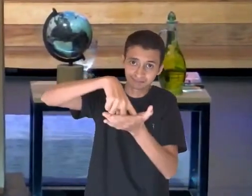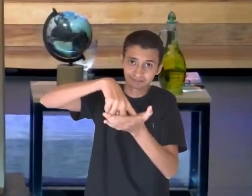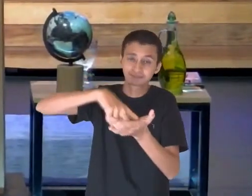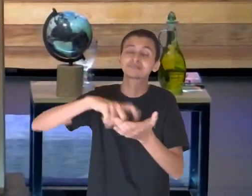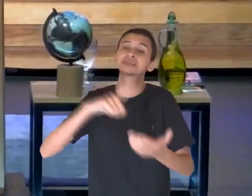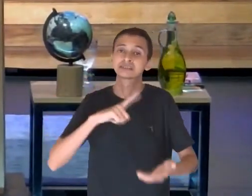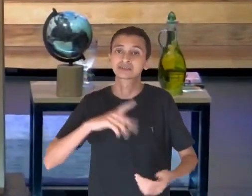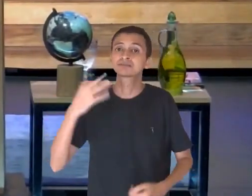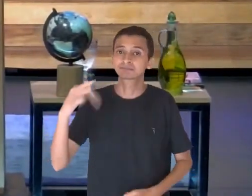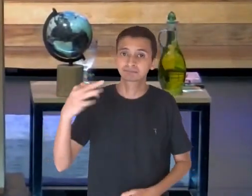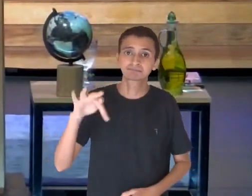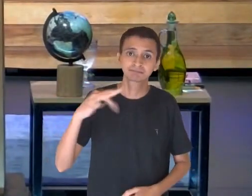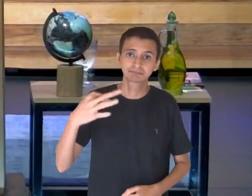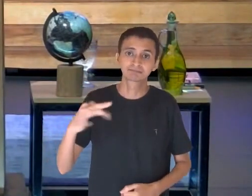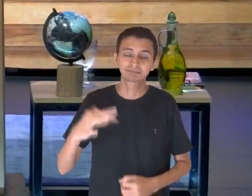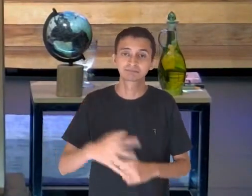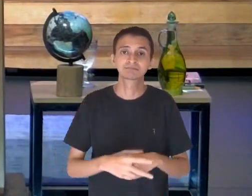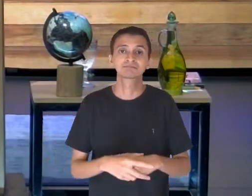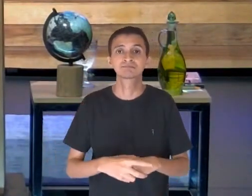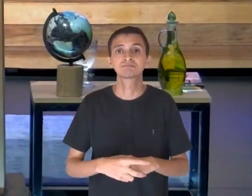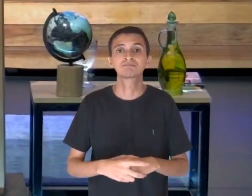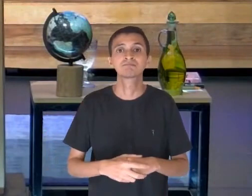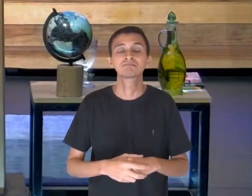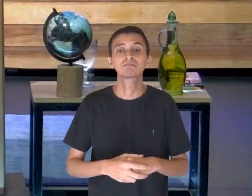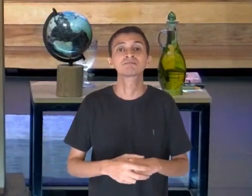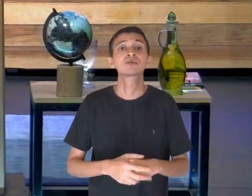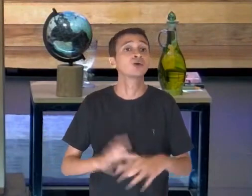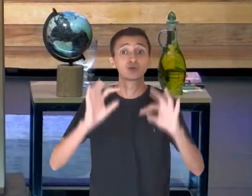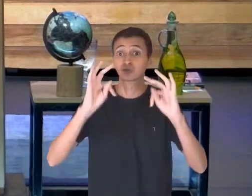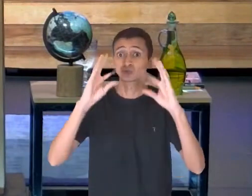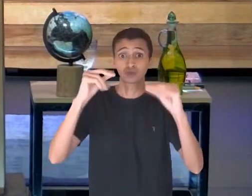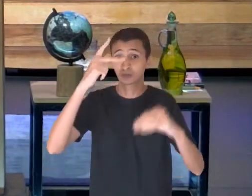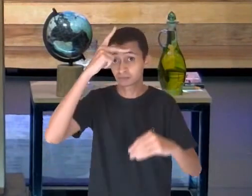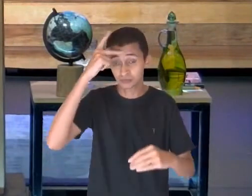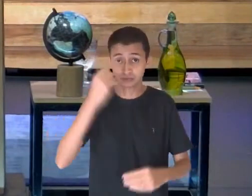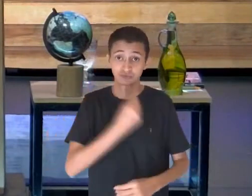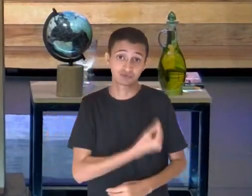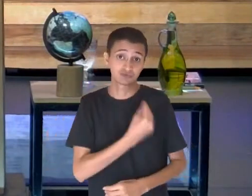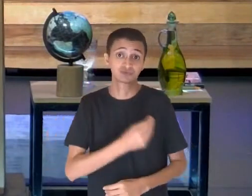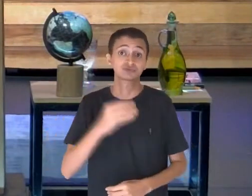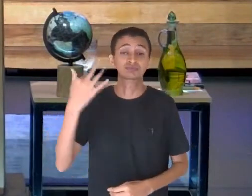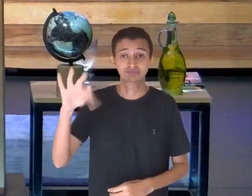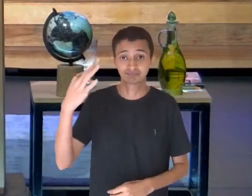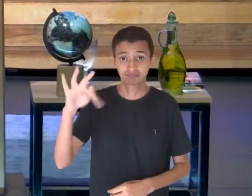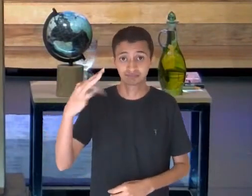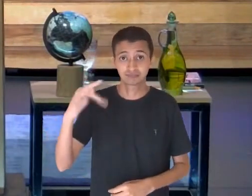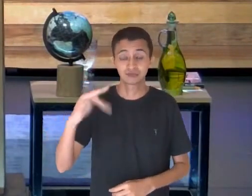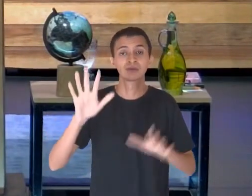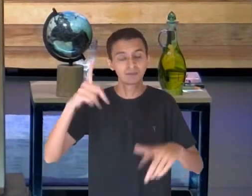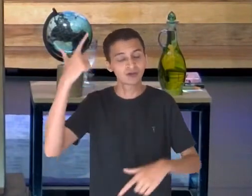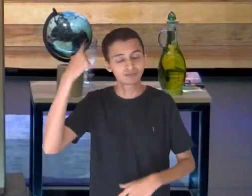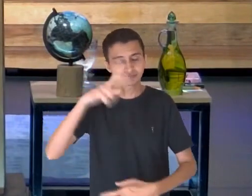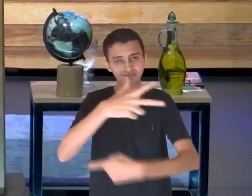chega. E eu quero te dizer que a dor chega para todo mundo, mas a herança também.